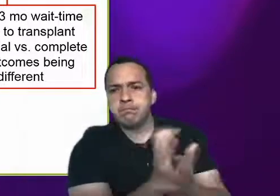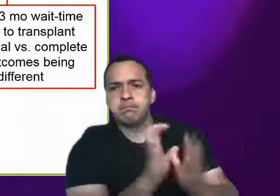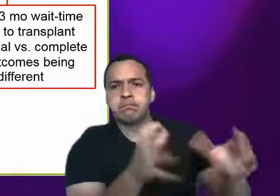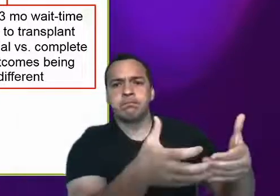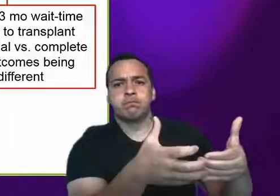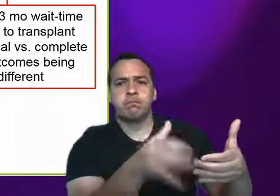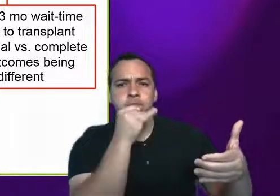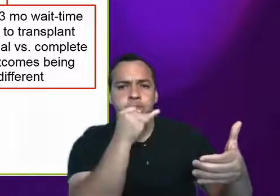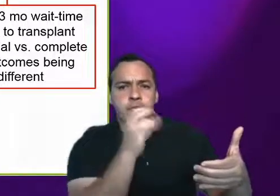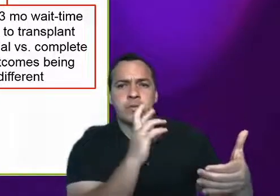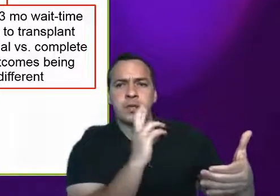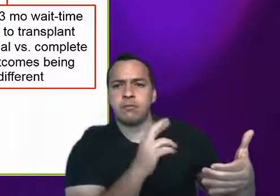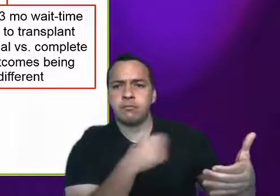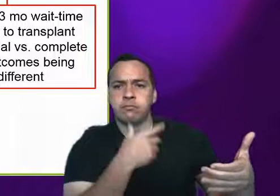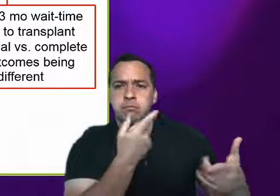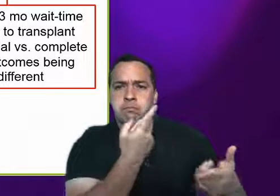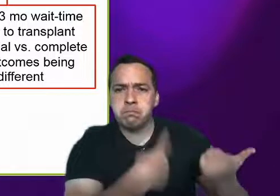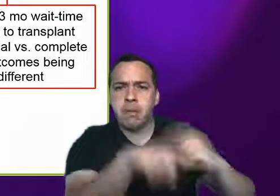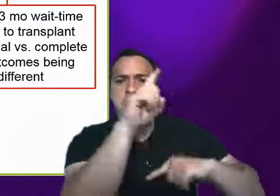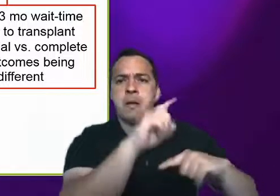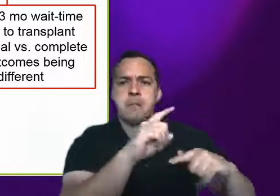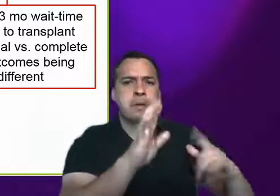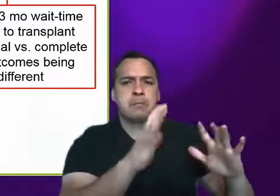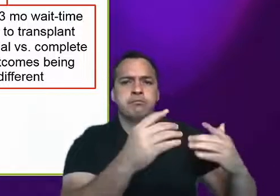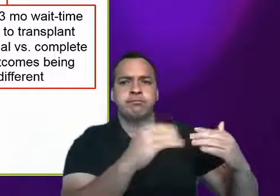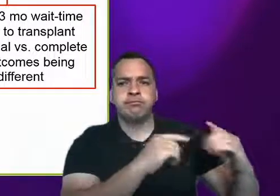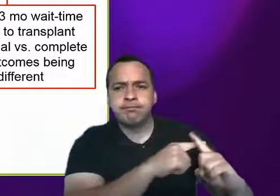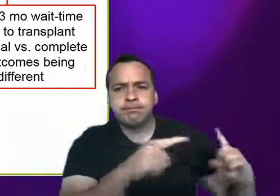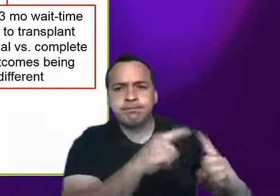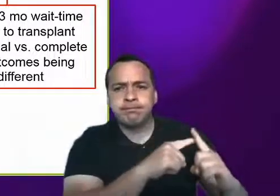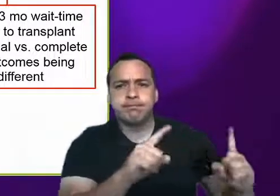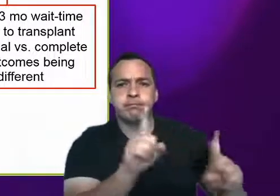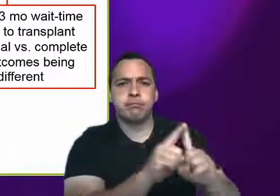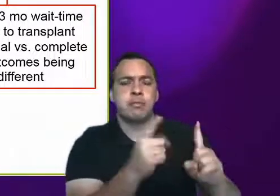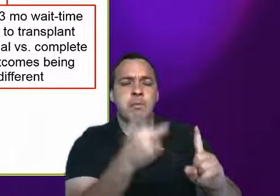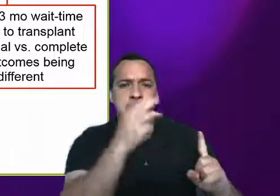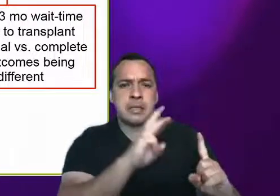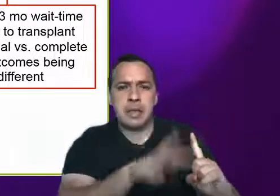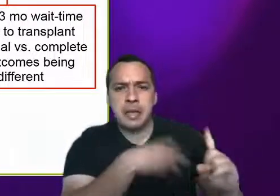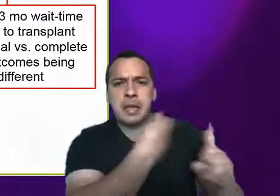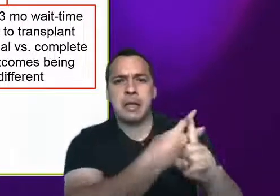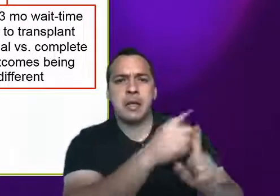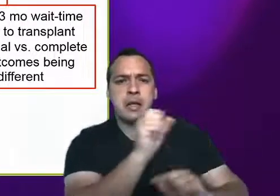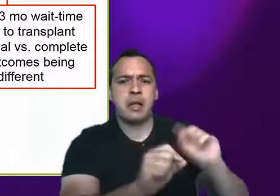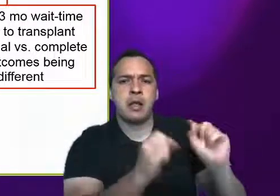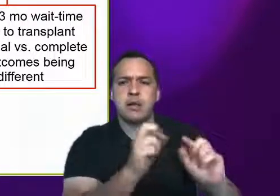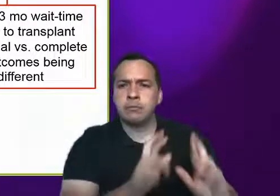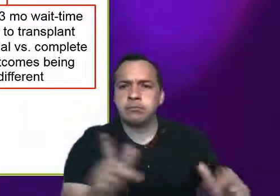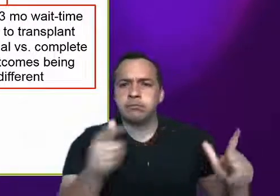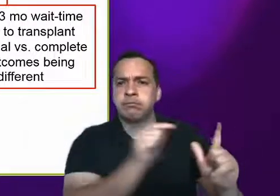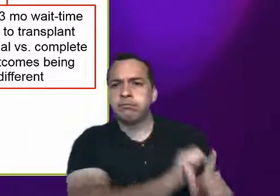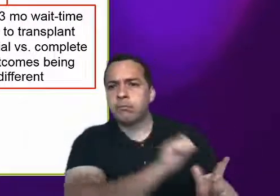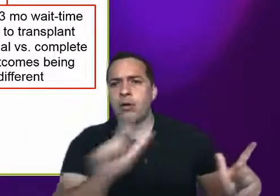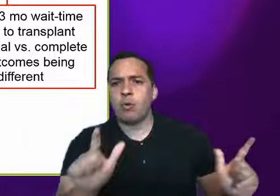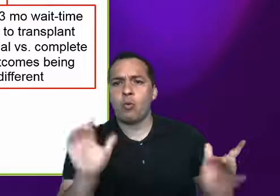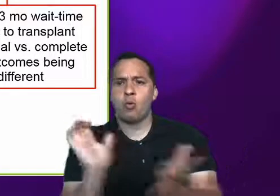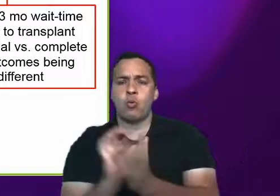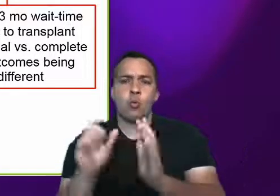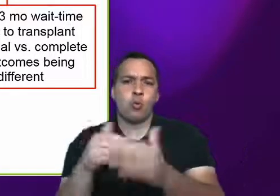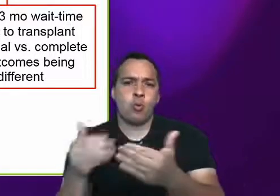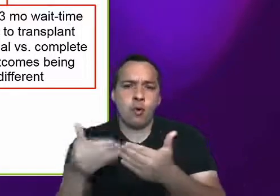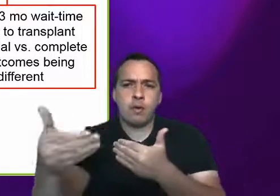vemos aqui um grupo de pacientes que conseguiram uma resposta parcial que triplica aproximadamente a diferença